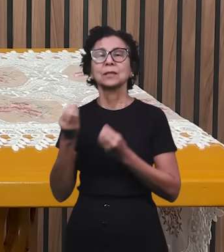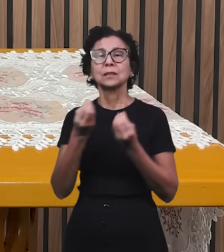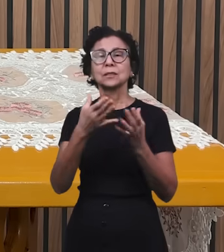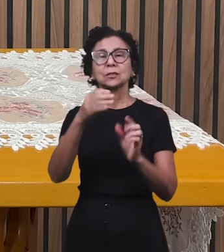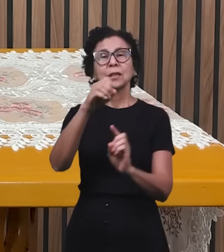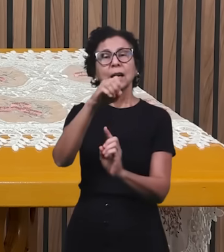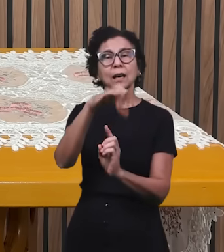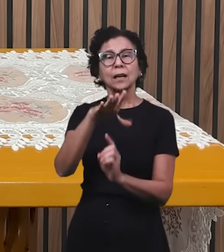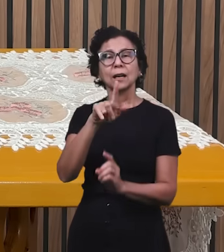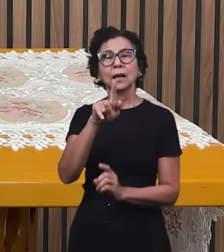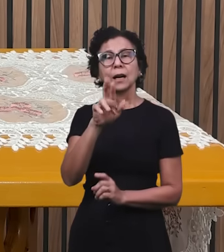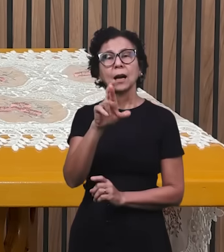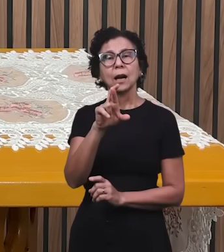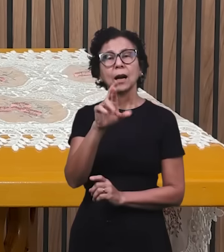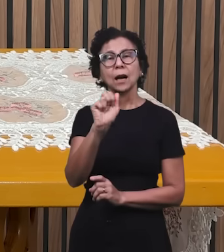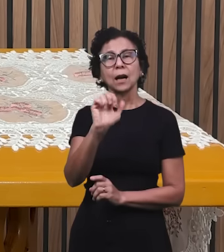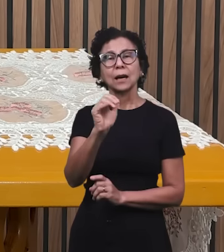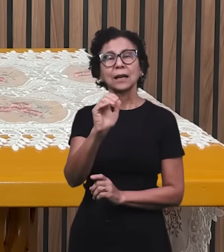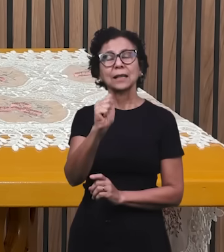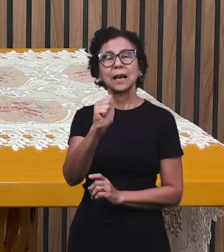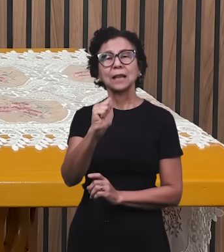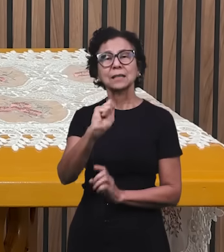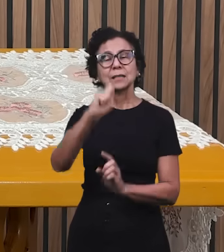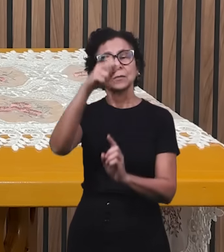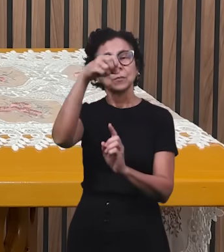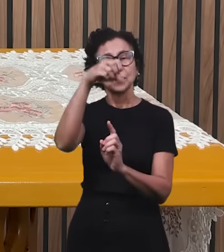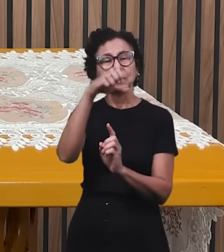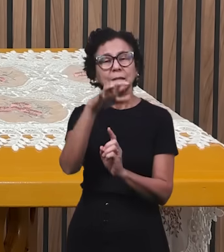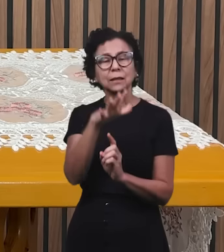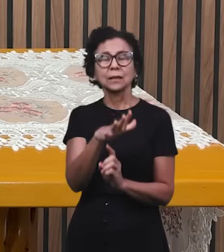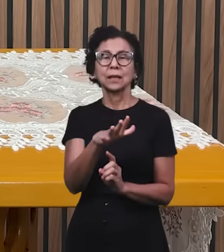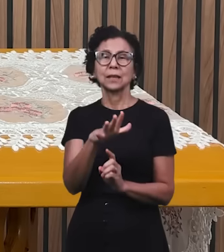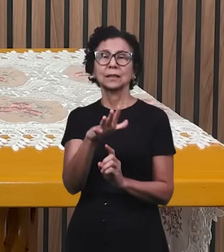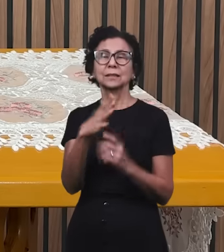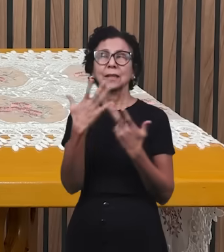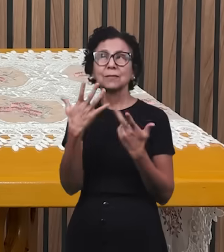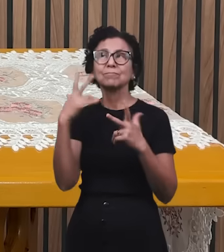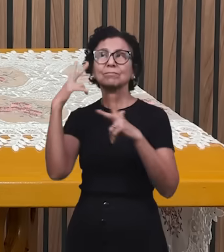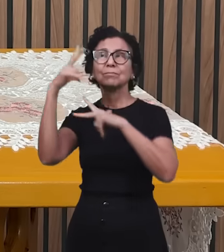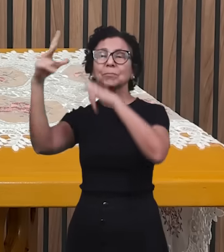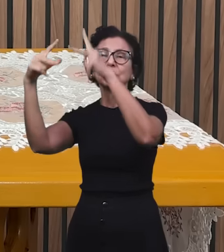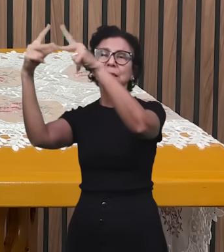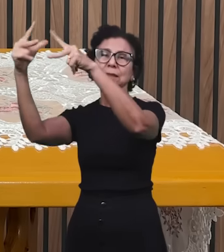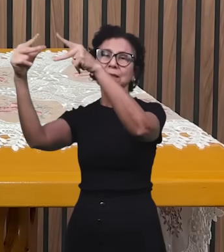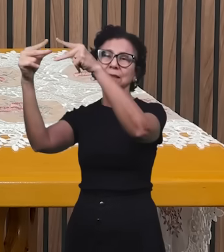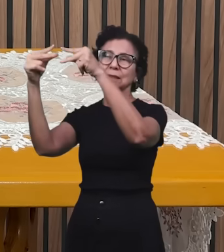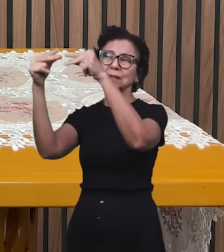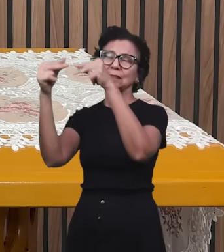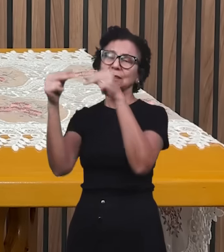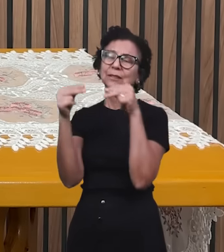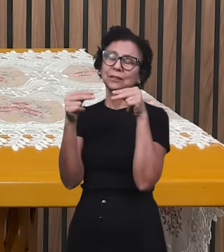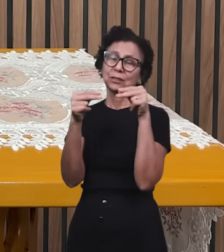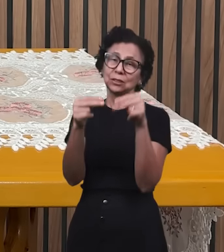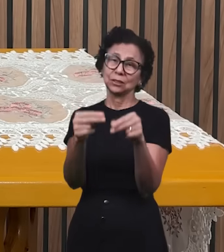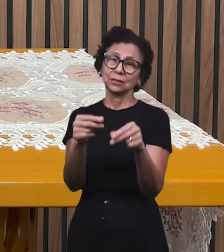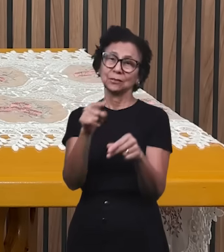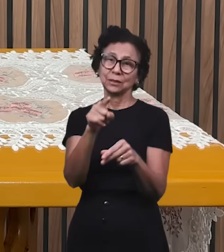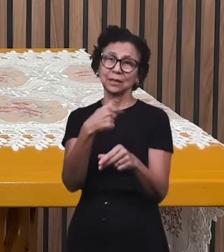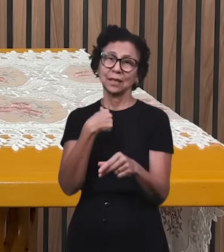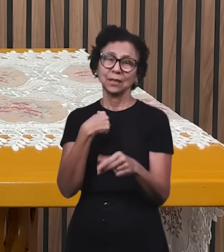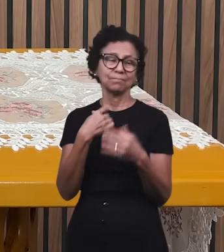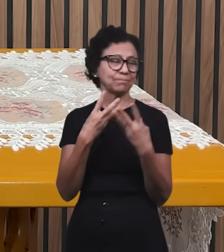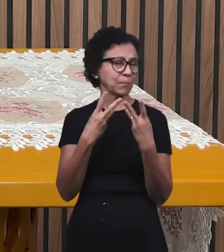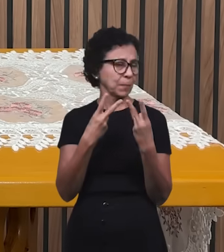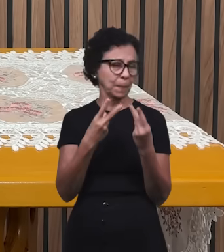não merecemos. A graça é um presente que vem da parte de Deus. É um favor